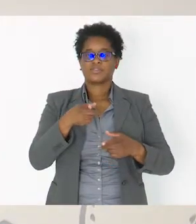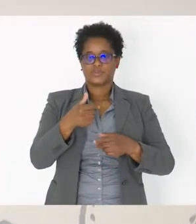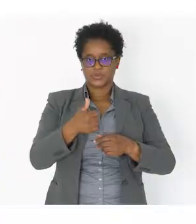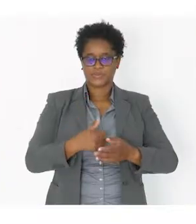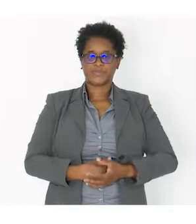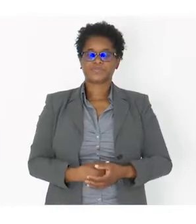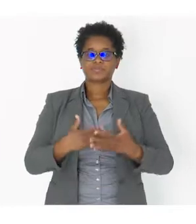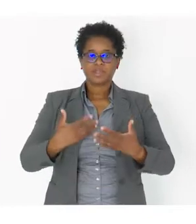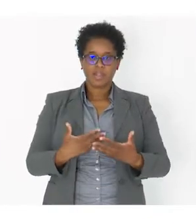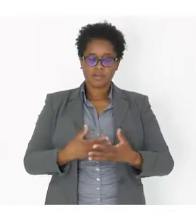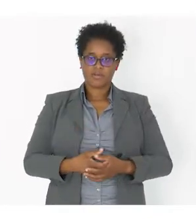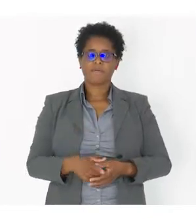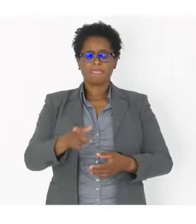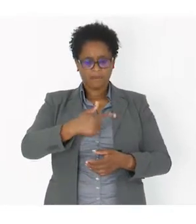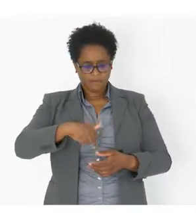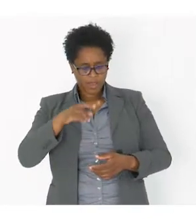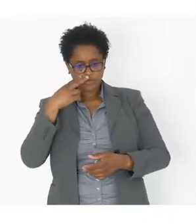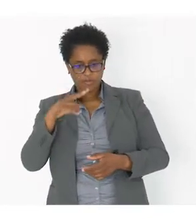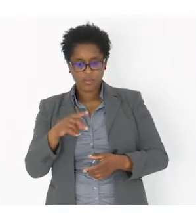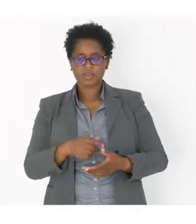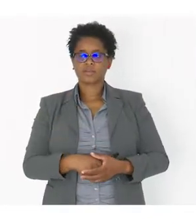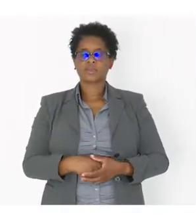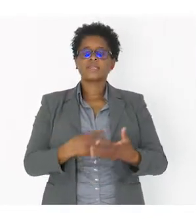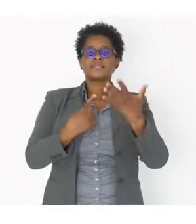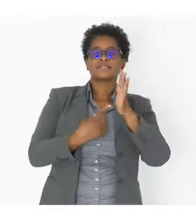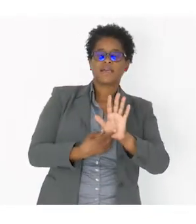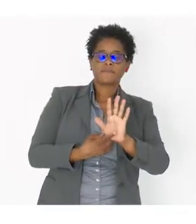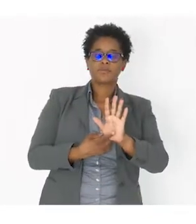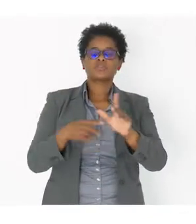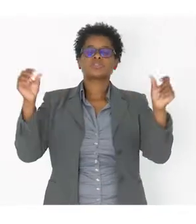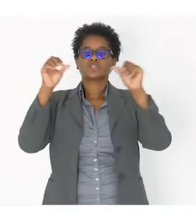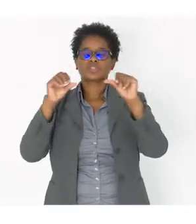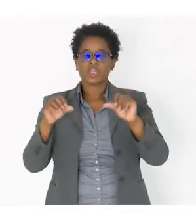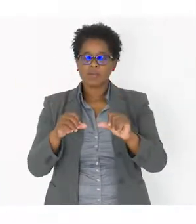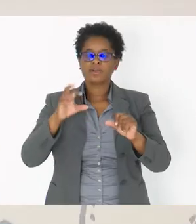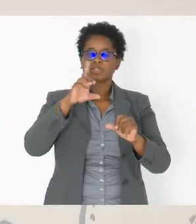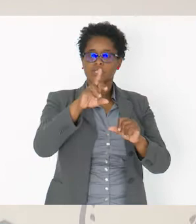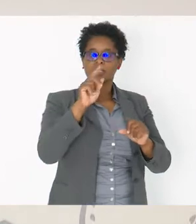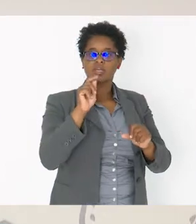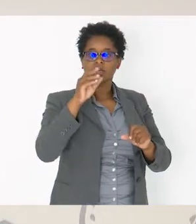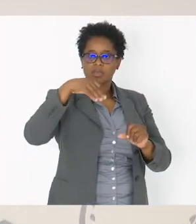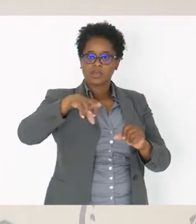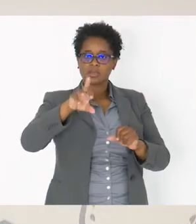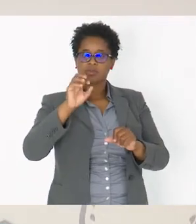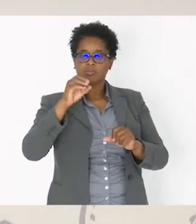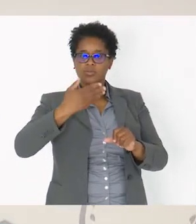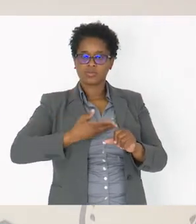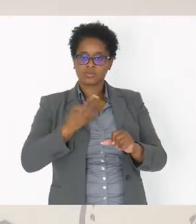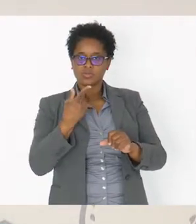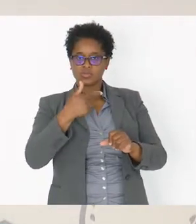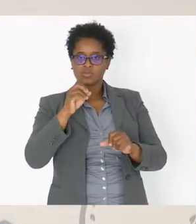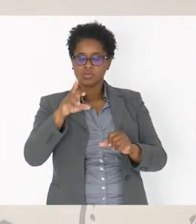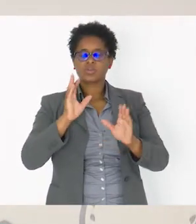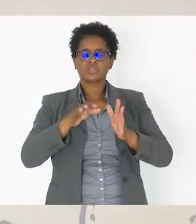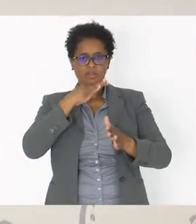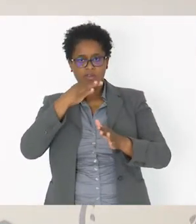Isso. Agora, vamos ver exemplo de sistemas reprodutores, já que já falamos de